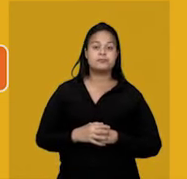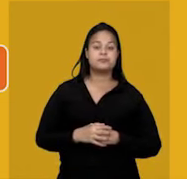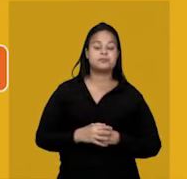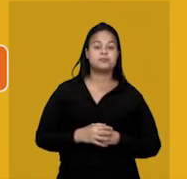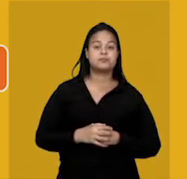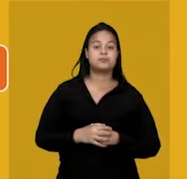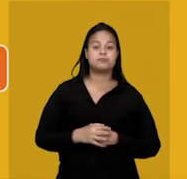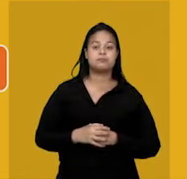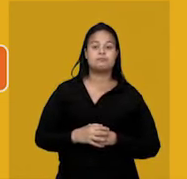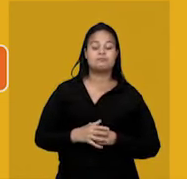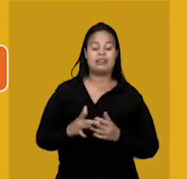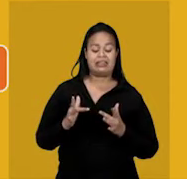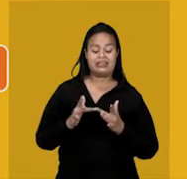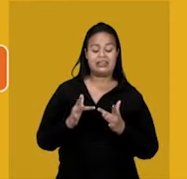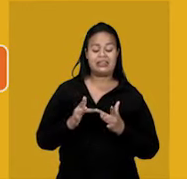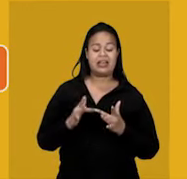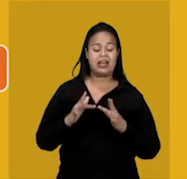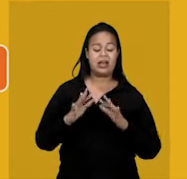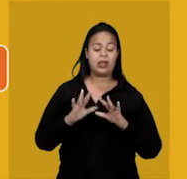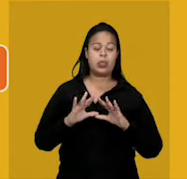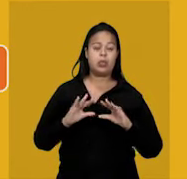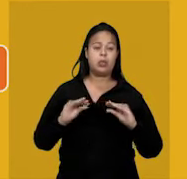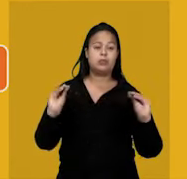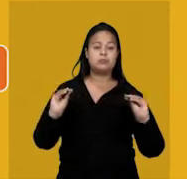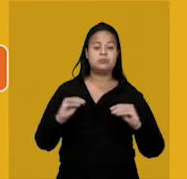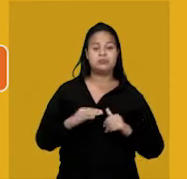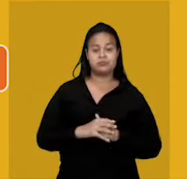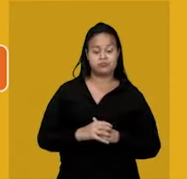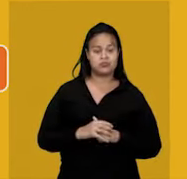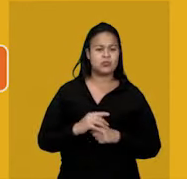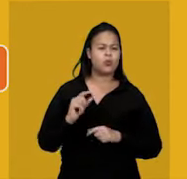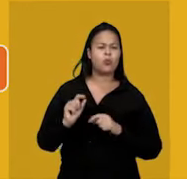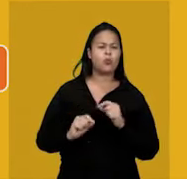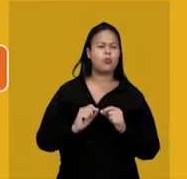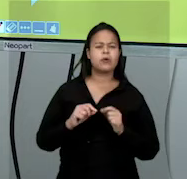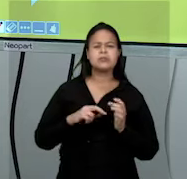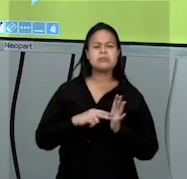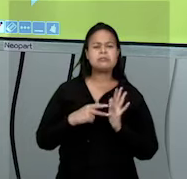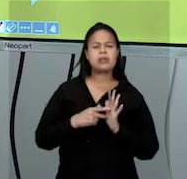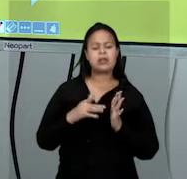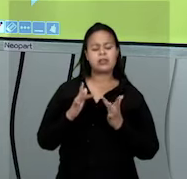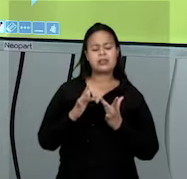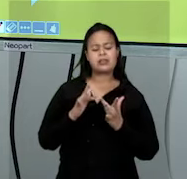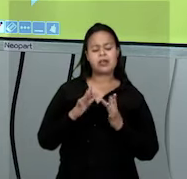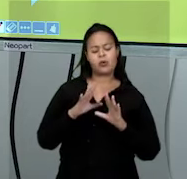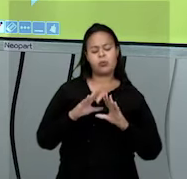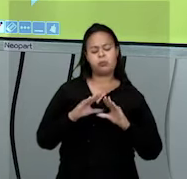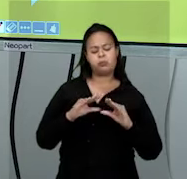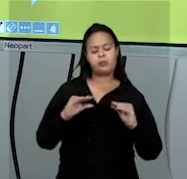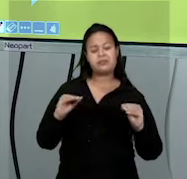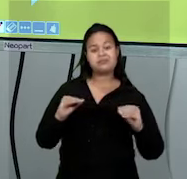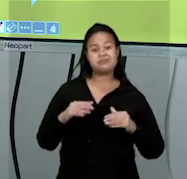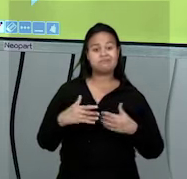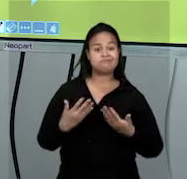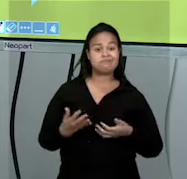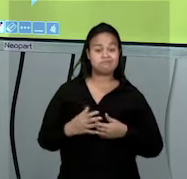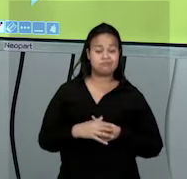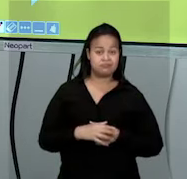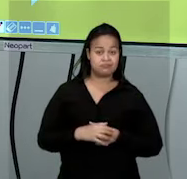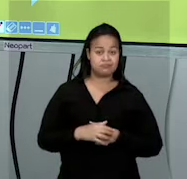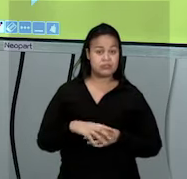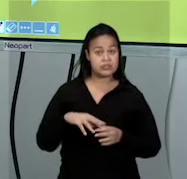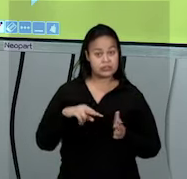perda de sensibilidade. O que significa a perda de sensibilidade? Significa que